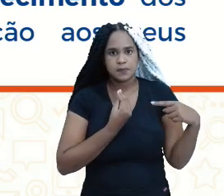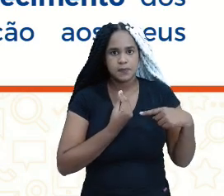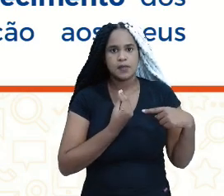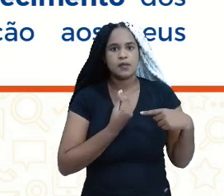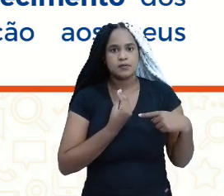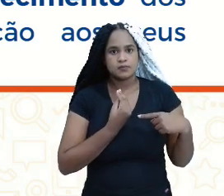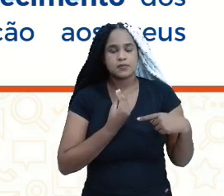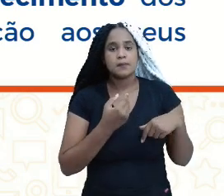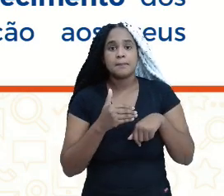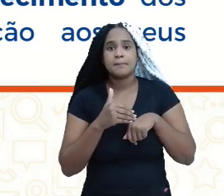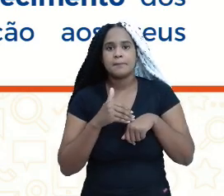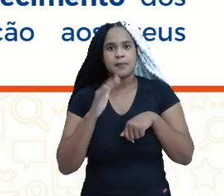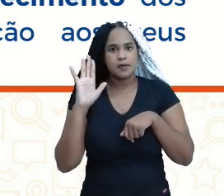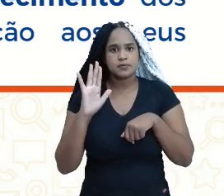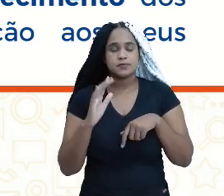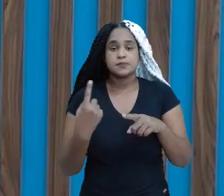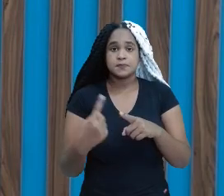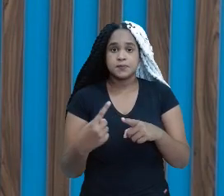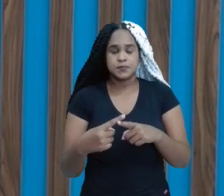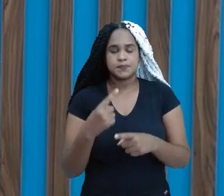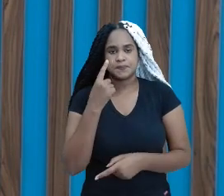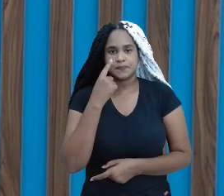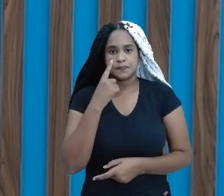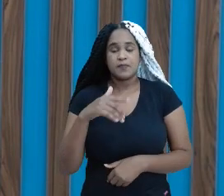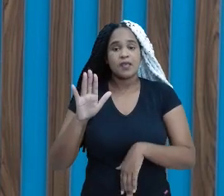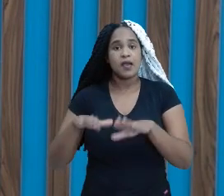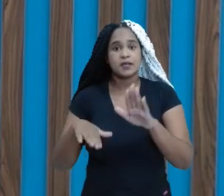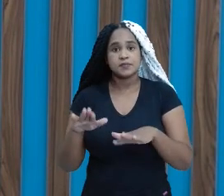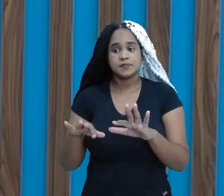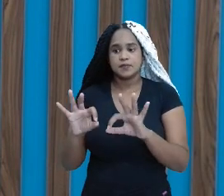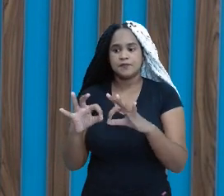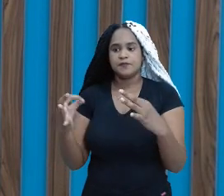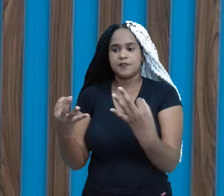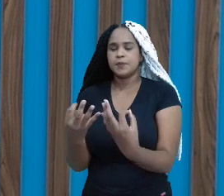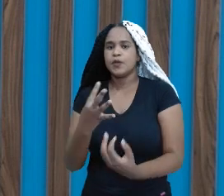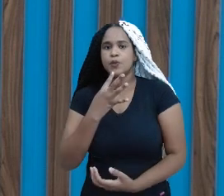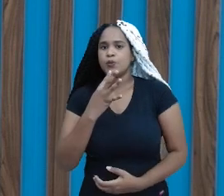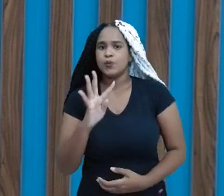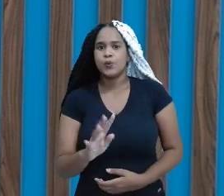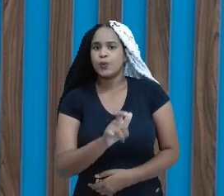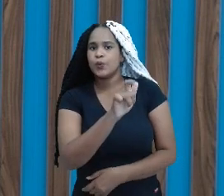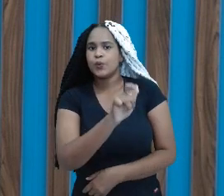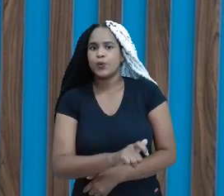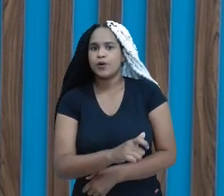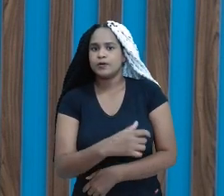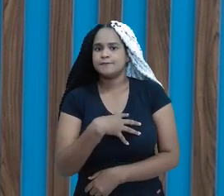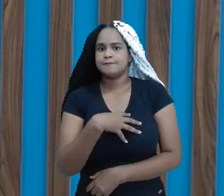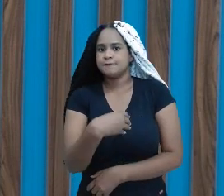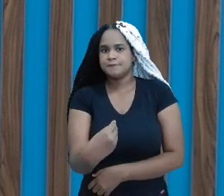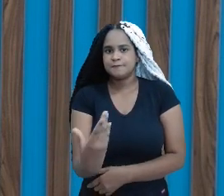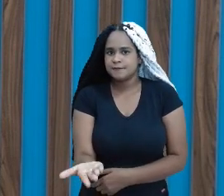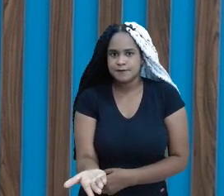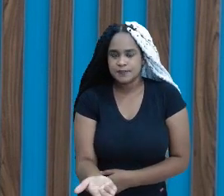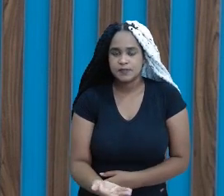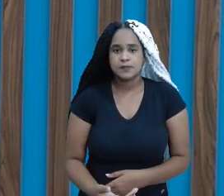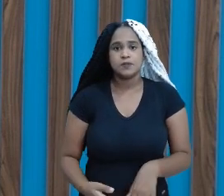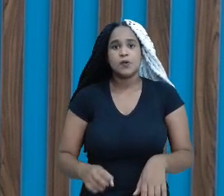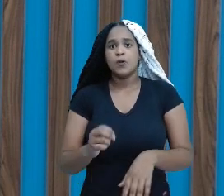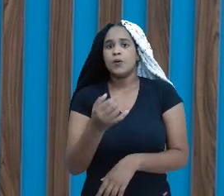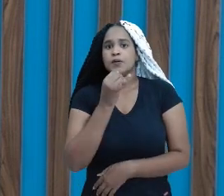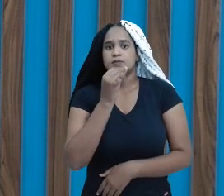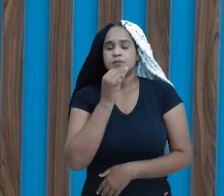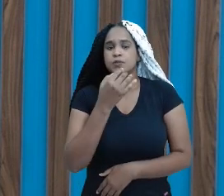aos seus filhos. Muitas vezes, os pais não têm um conhecimento mais aprofundado